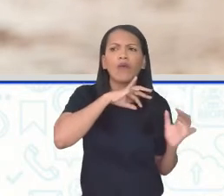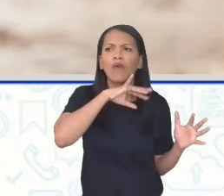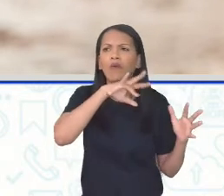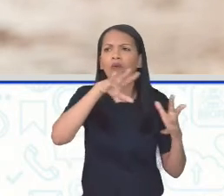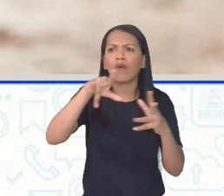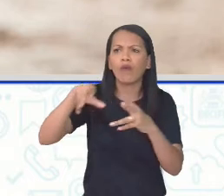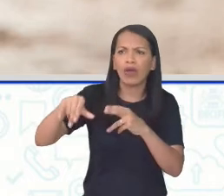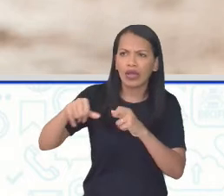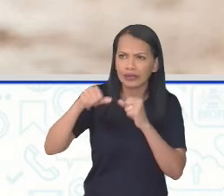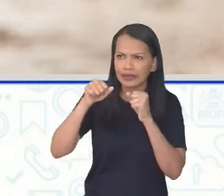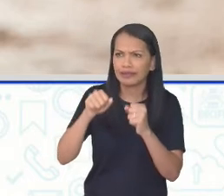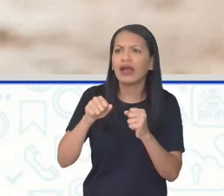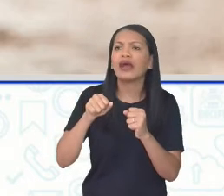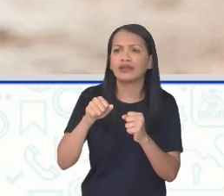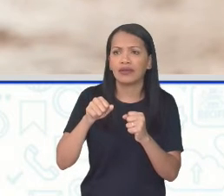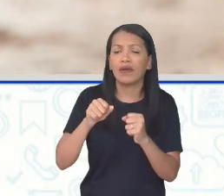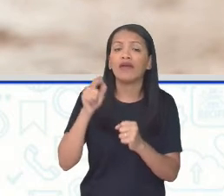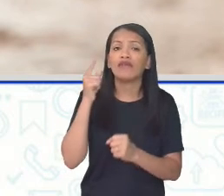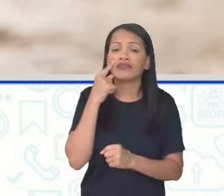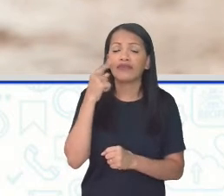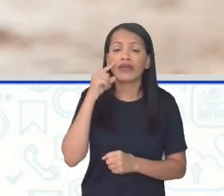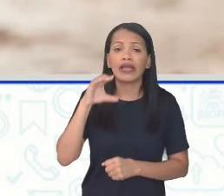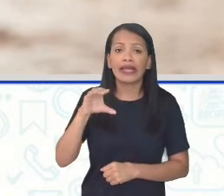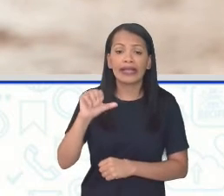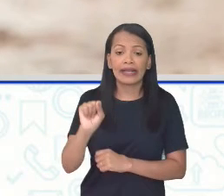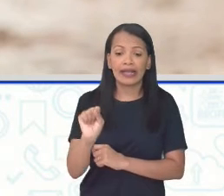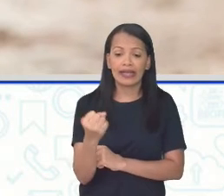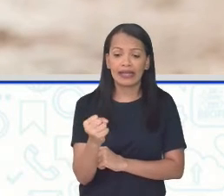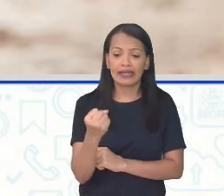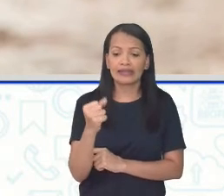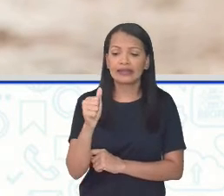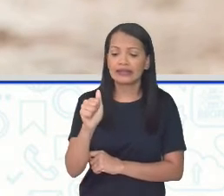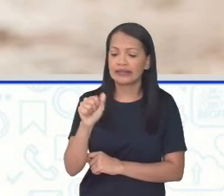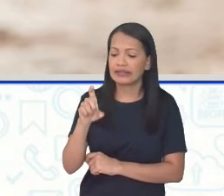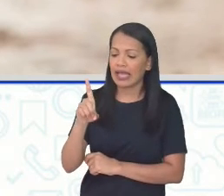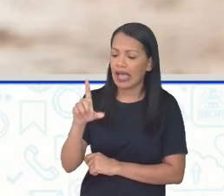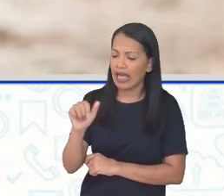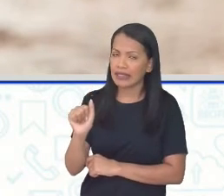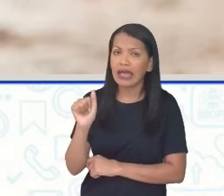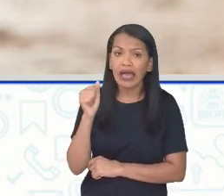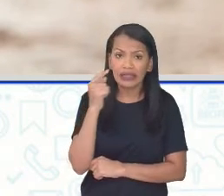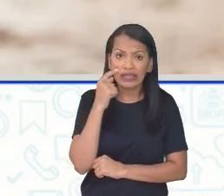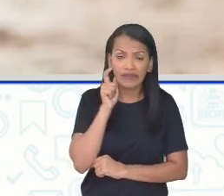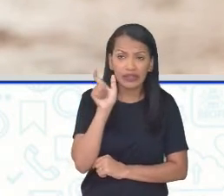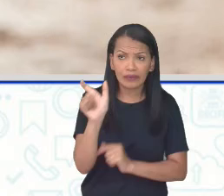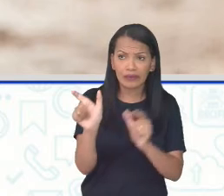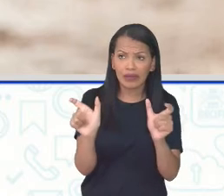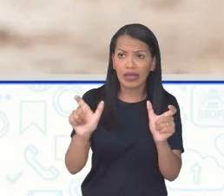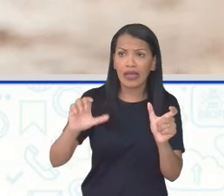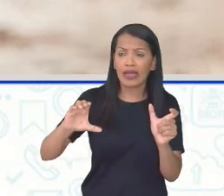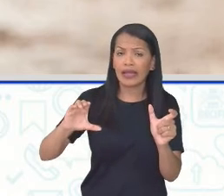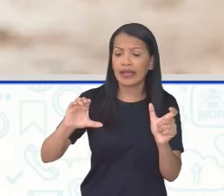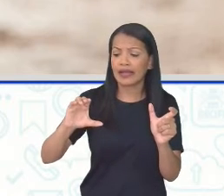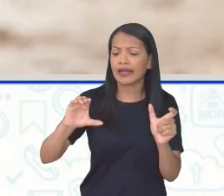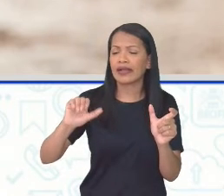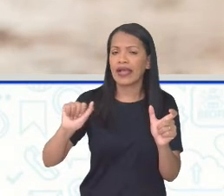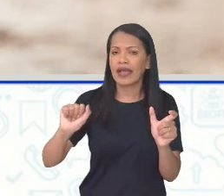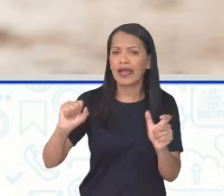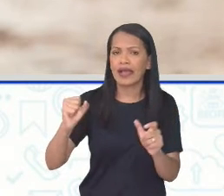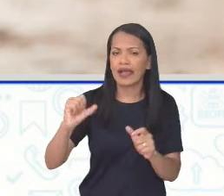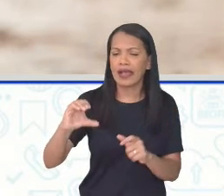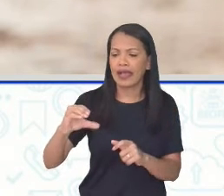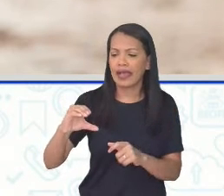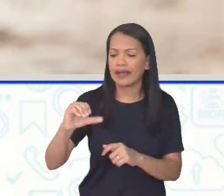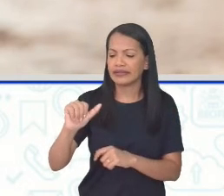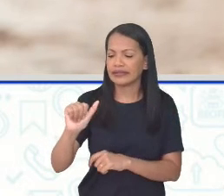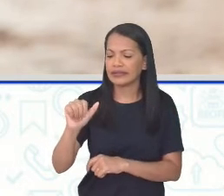que permitia. Olha, vê só, caçada com cedilha e caçada com duplo S. Quando você fala, não é?